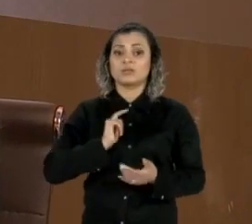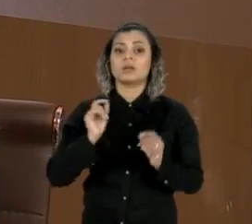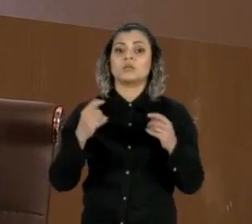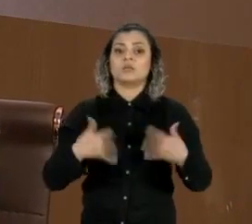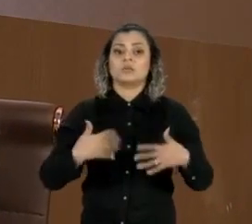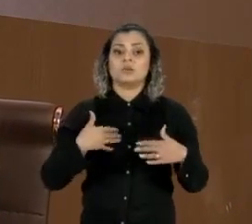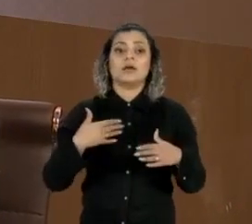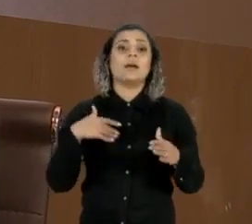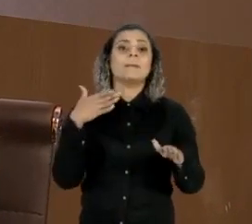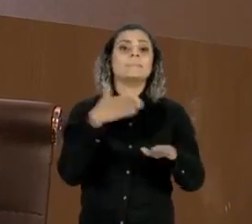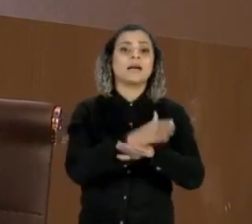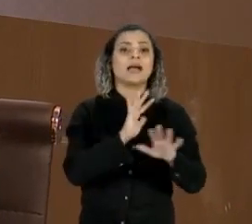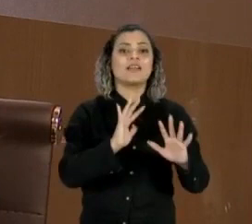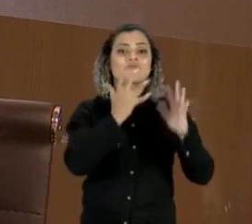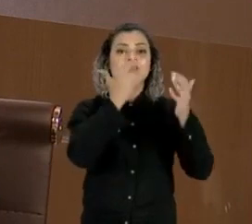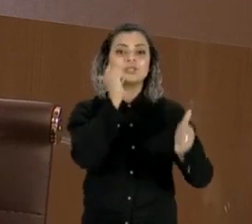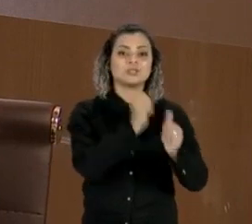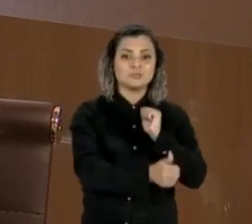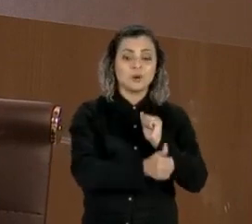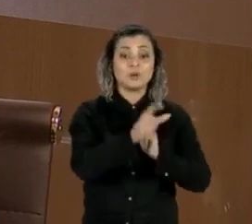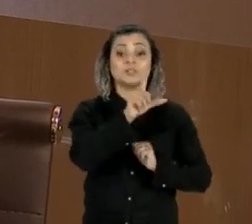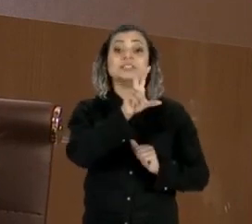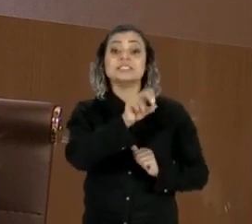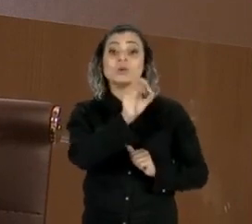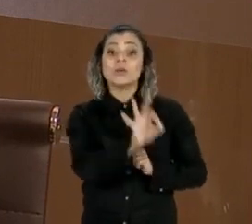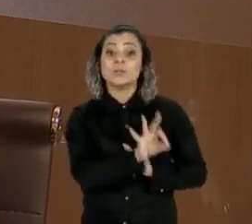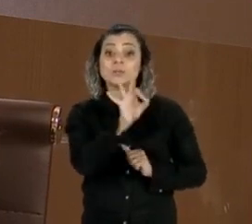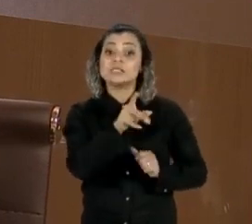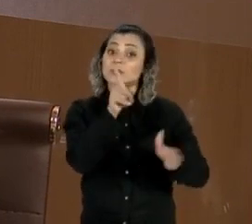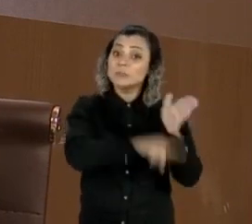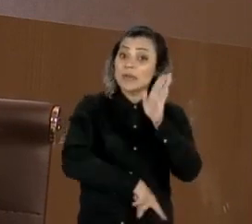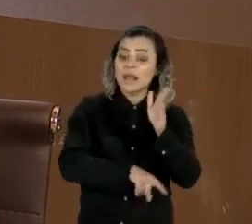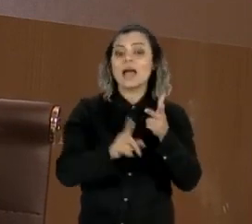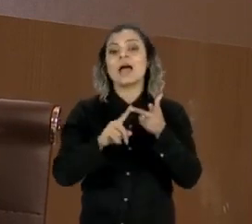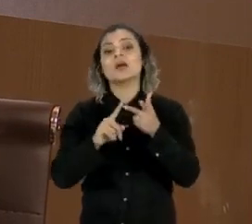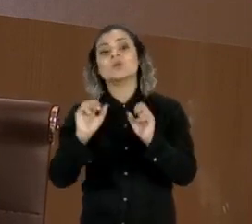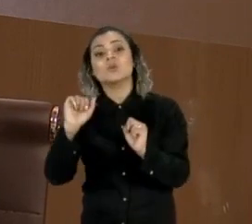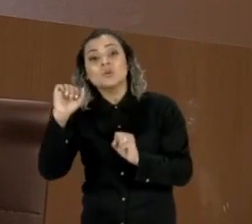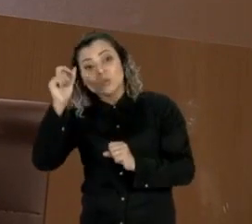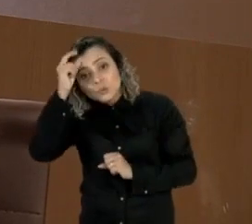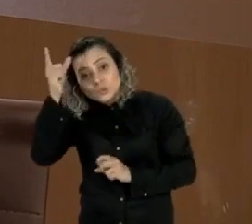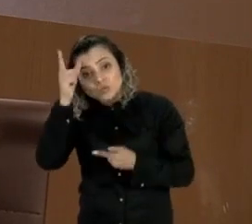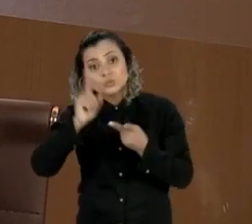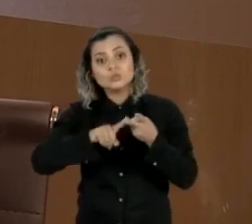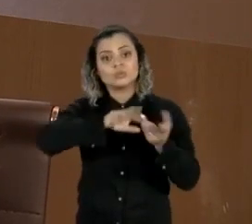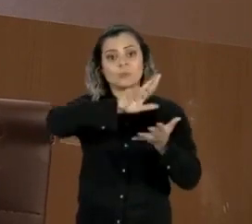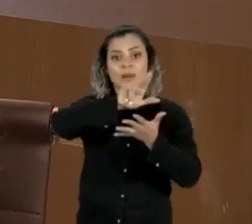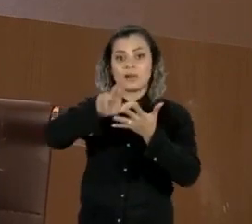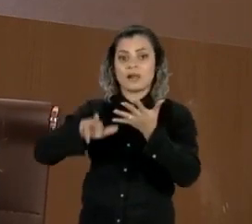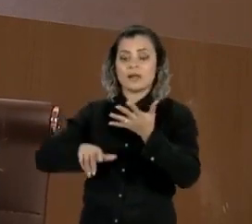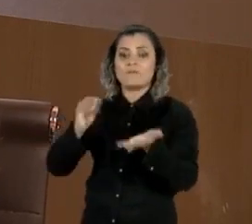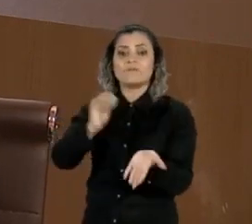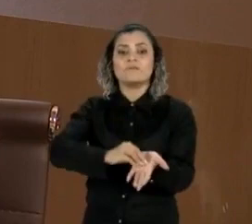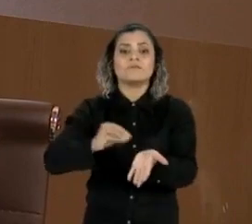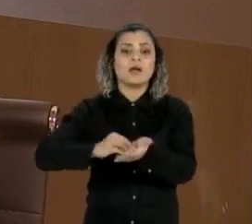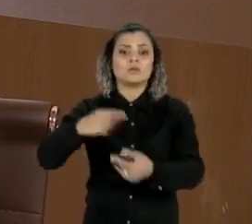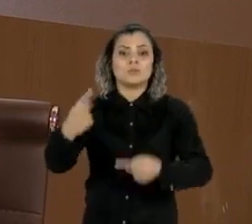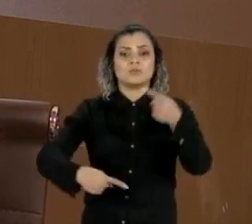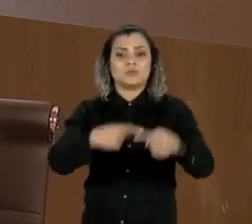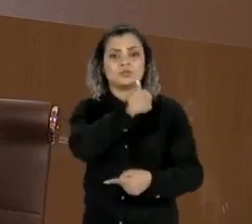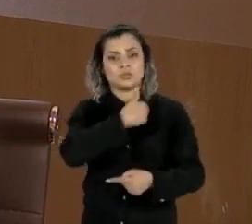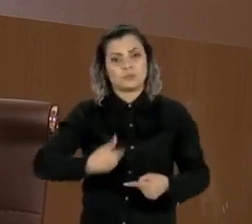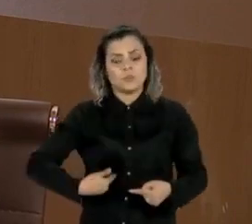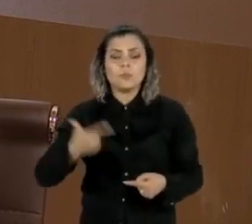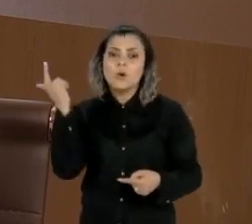pagam meia entrada em eventos esportivos, enfim, de cultura, né? Acho que falta políticas públicas nesse sentido, para fomentar alguns outros setores,